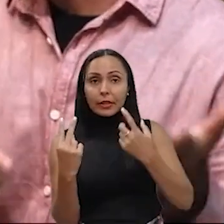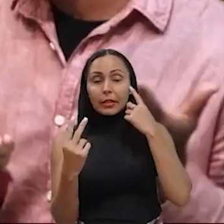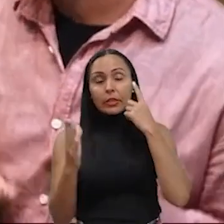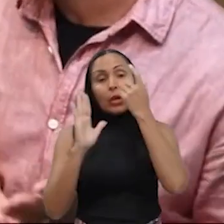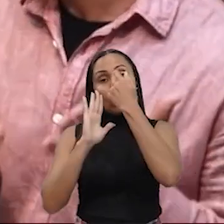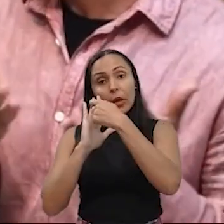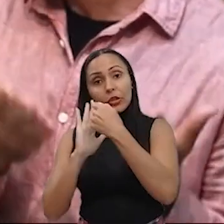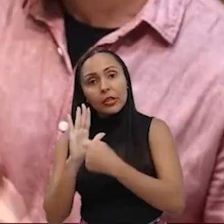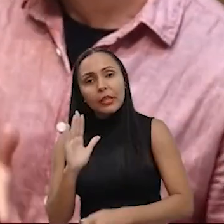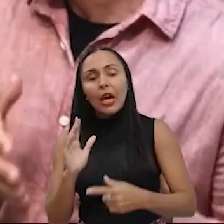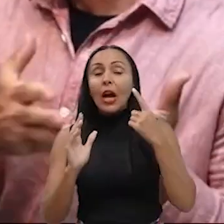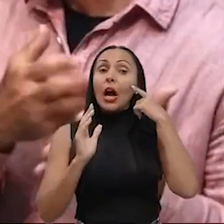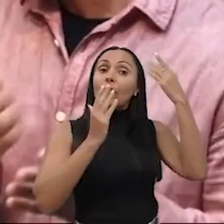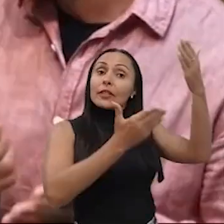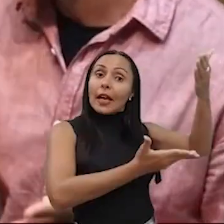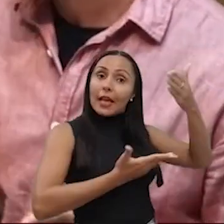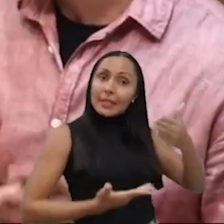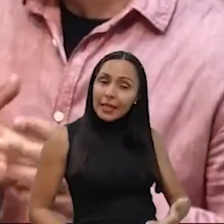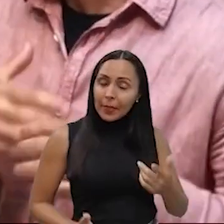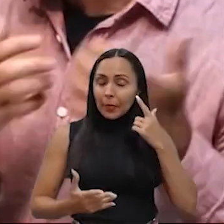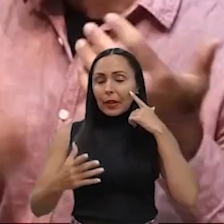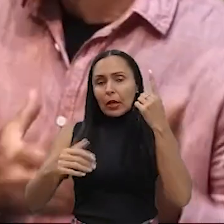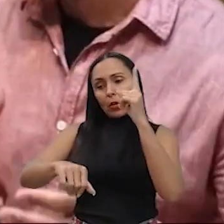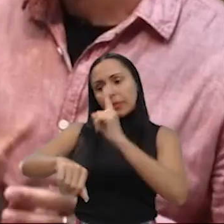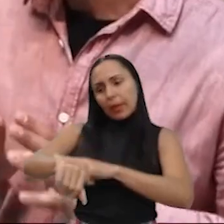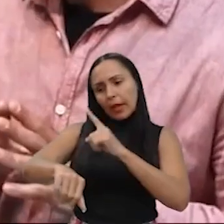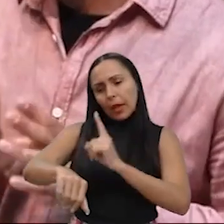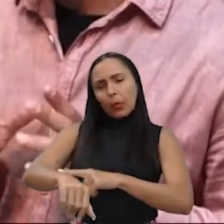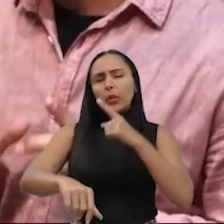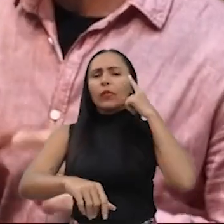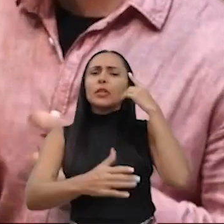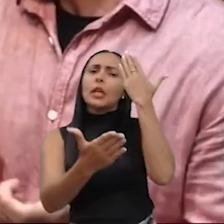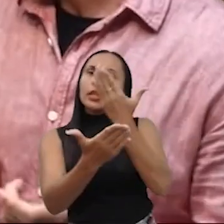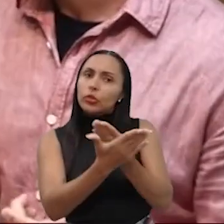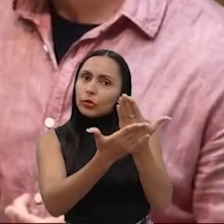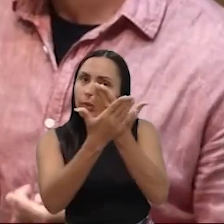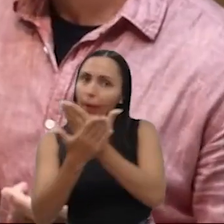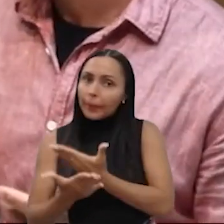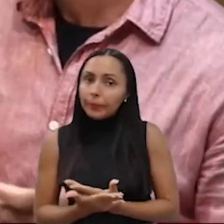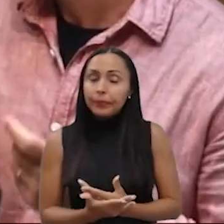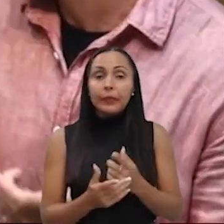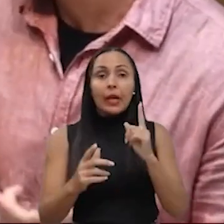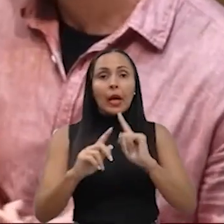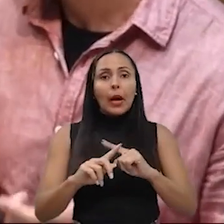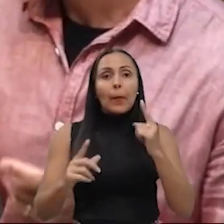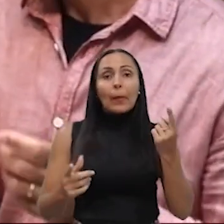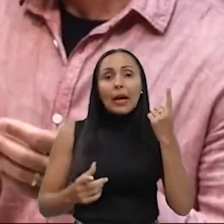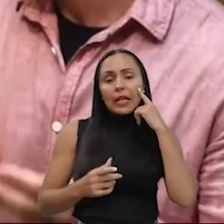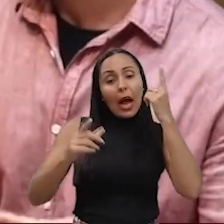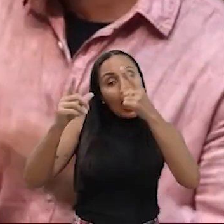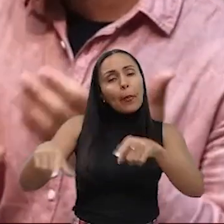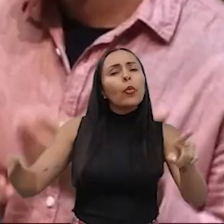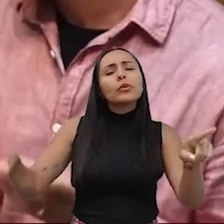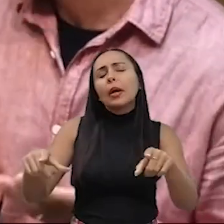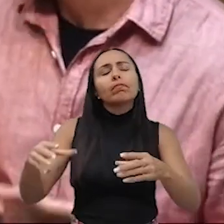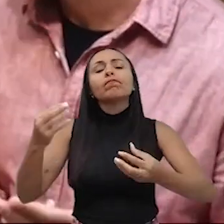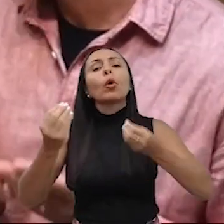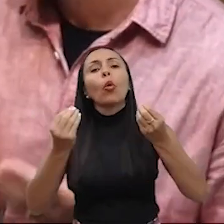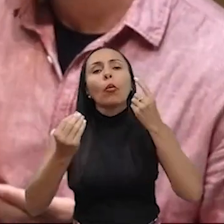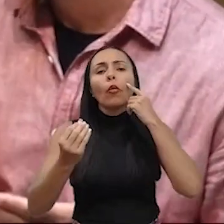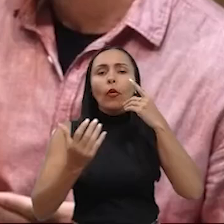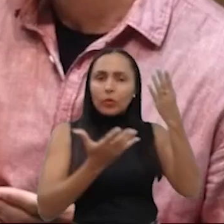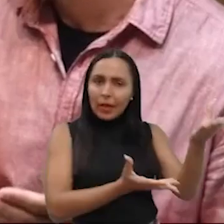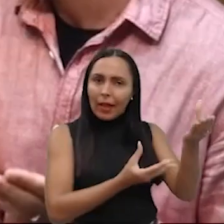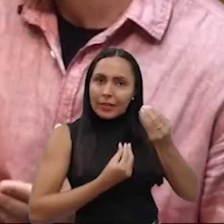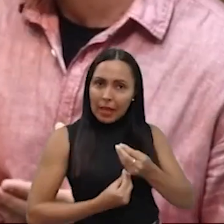aí você recebe o material com tempo para você produzir aquilo ali, estudar. Mas em relação a essa questão de música, você recebe, você consegue